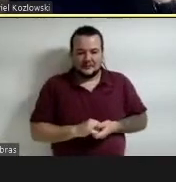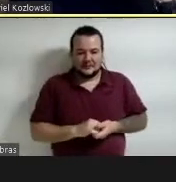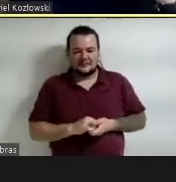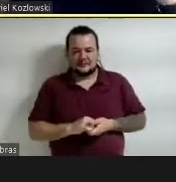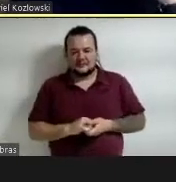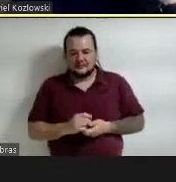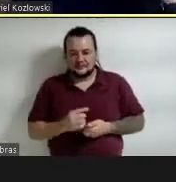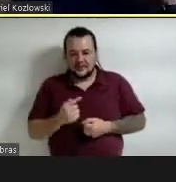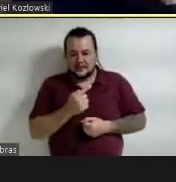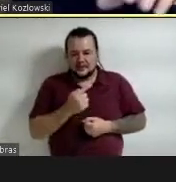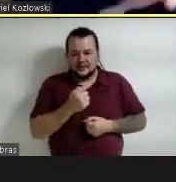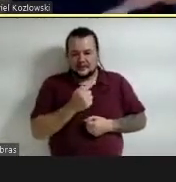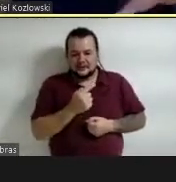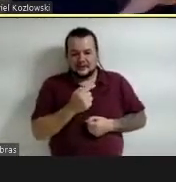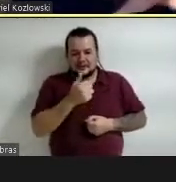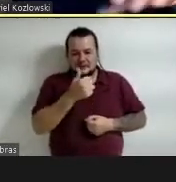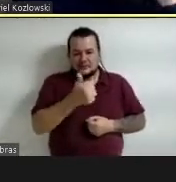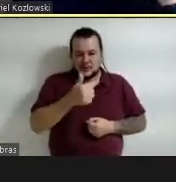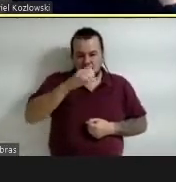que em